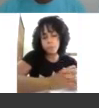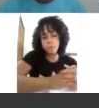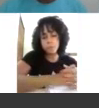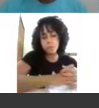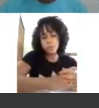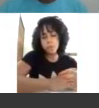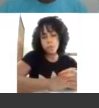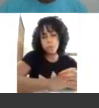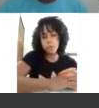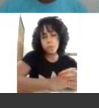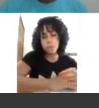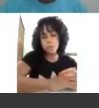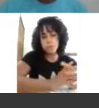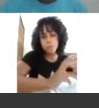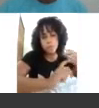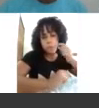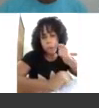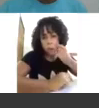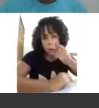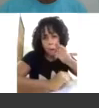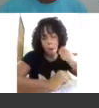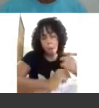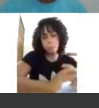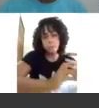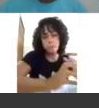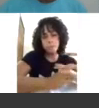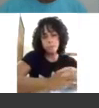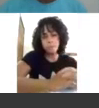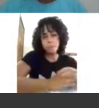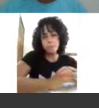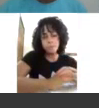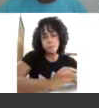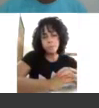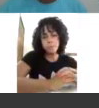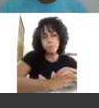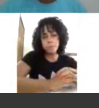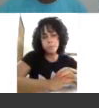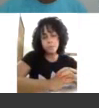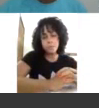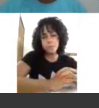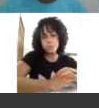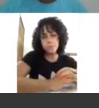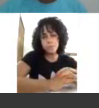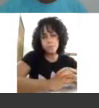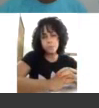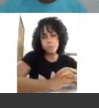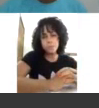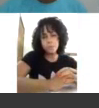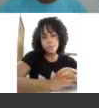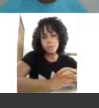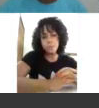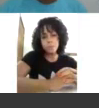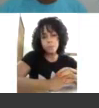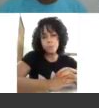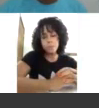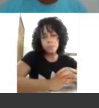no PIBID, a gente vem estreitando essas relações e fortalecendo a nossa formação docente. Então, a formação docente hoje,